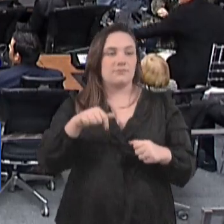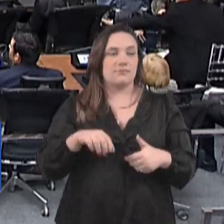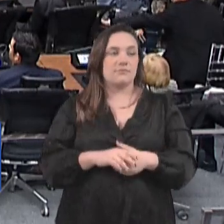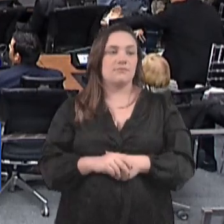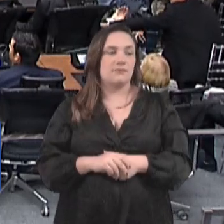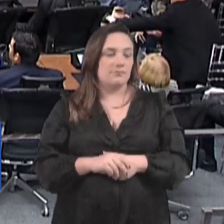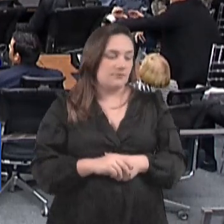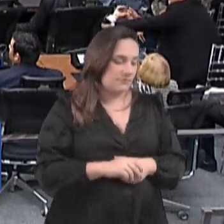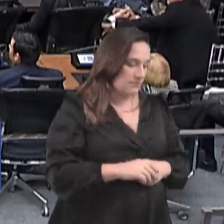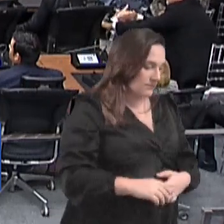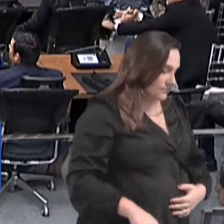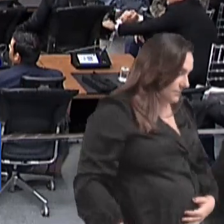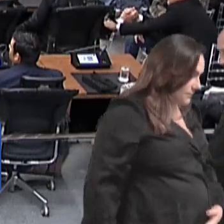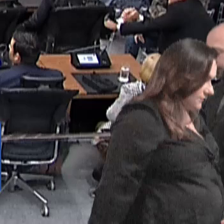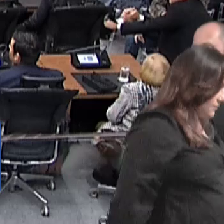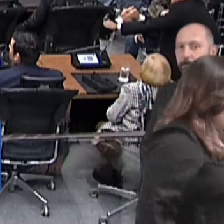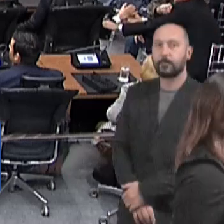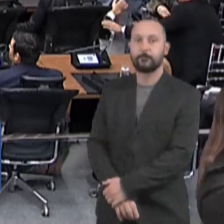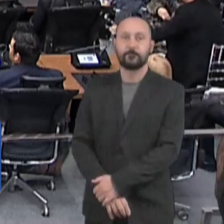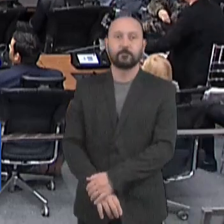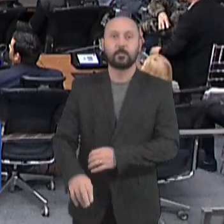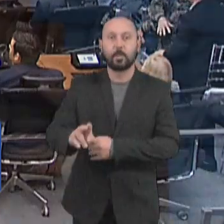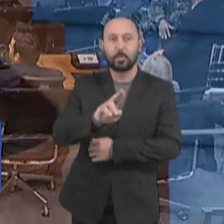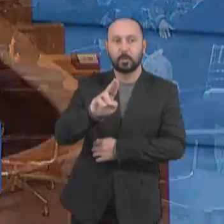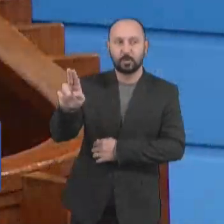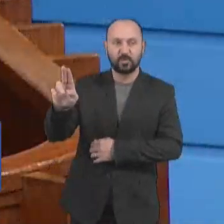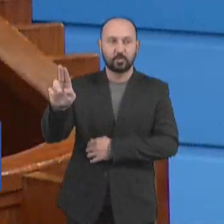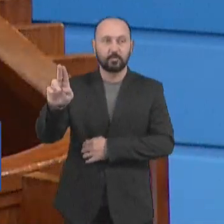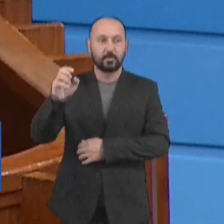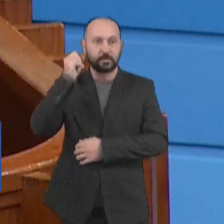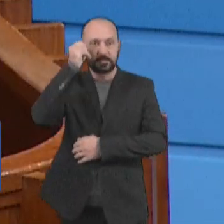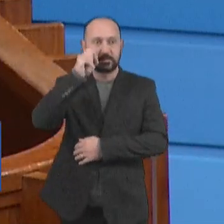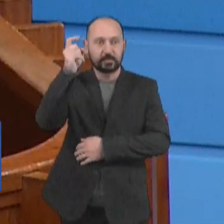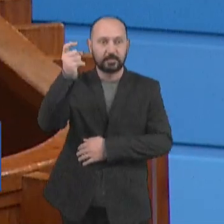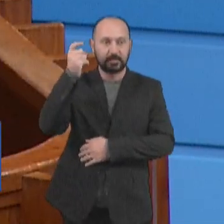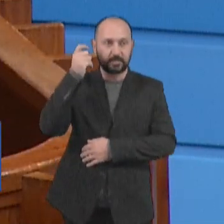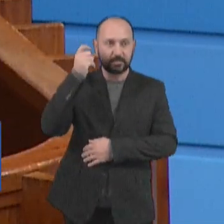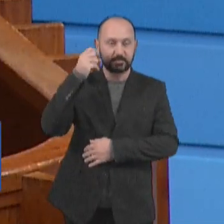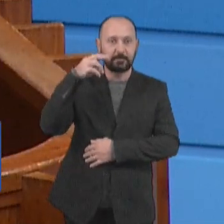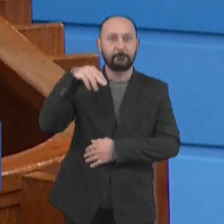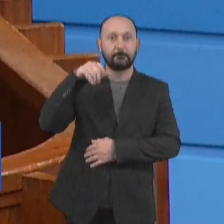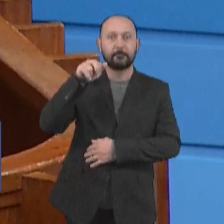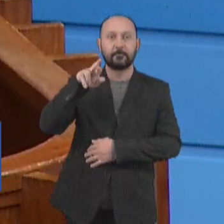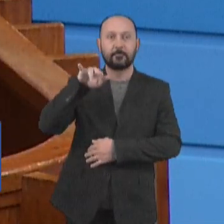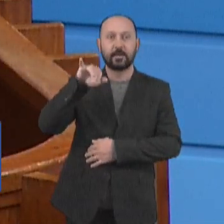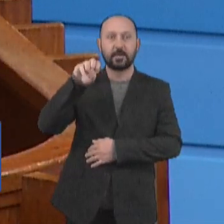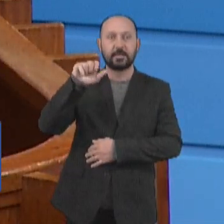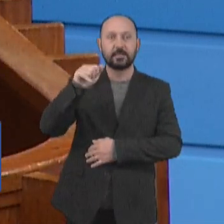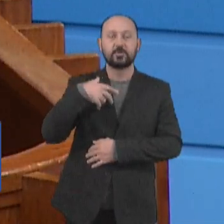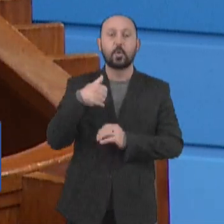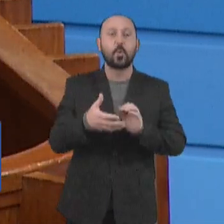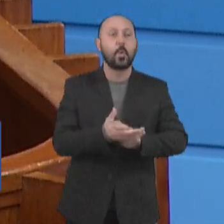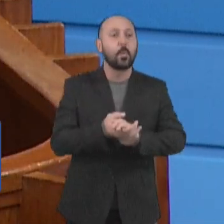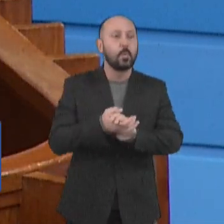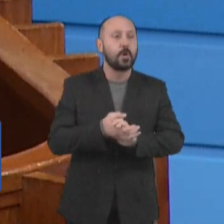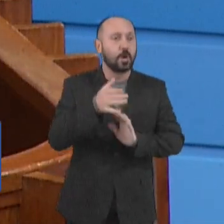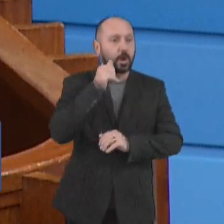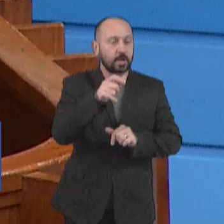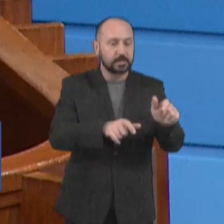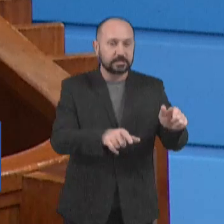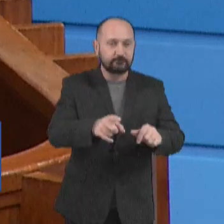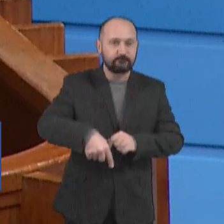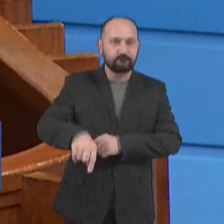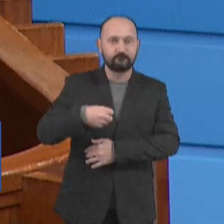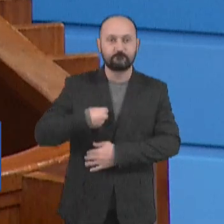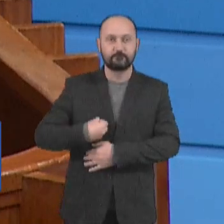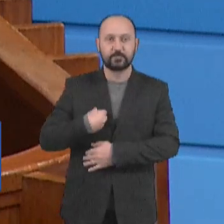aqui. Em nome da senadora, ex-senadora, Marisa Ferzelli, cumprimento todas as senhoras e